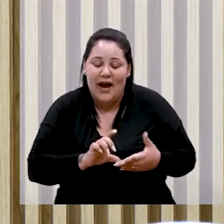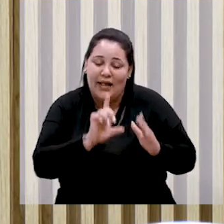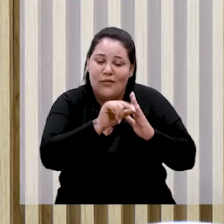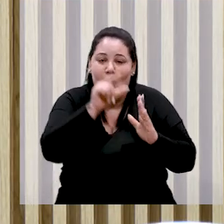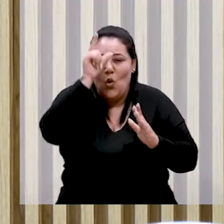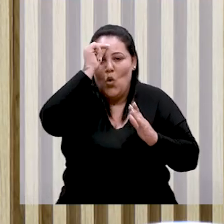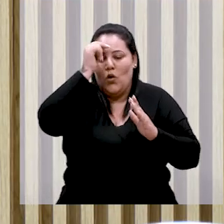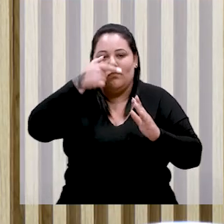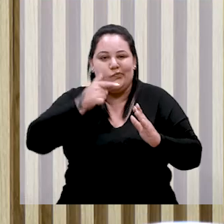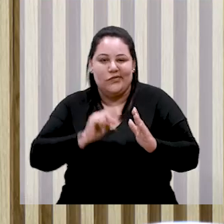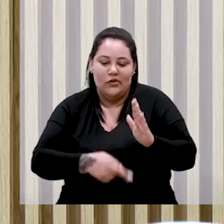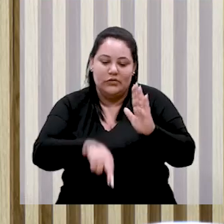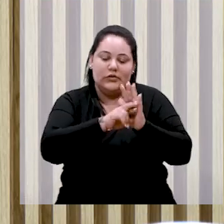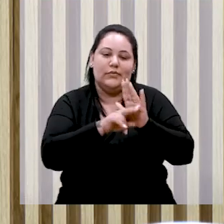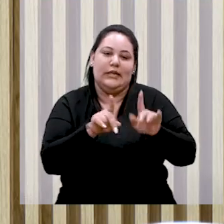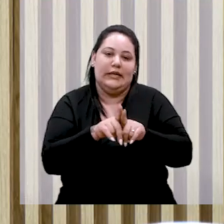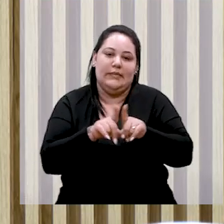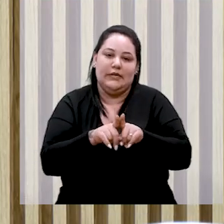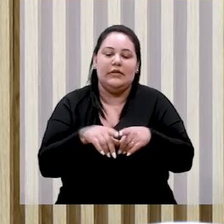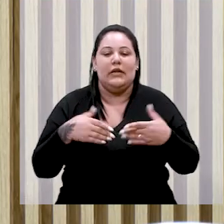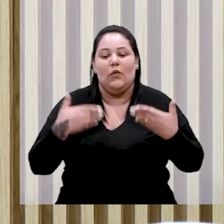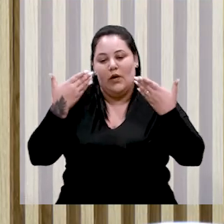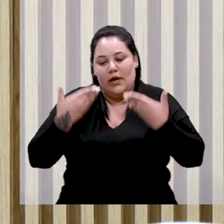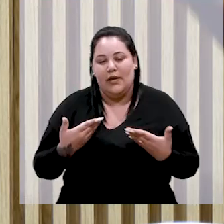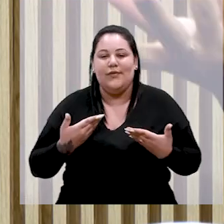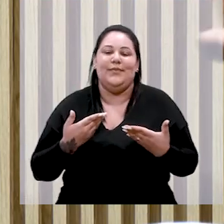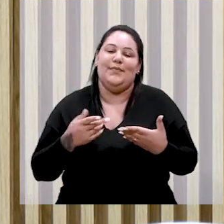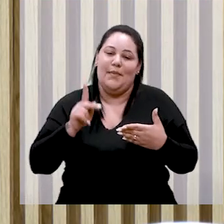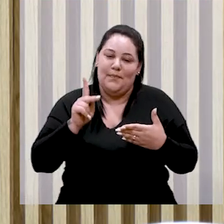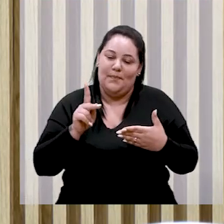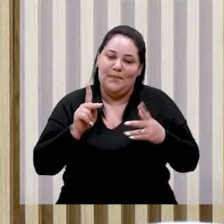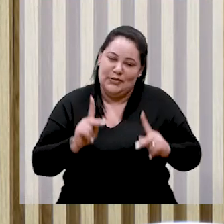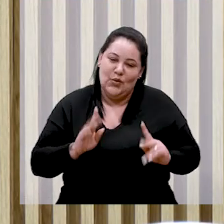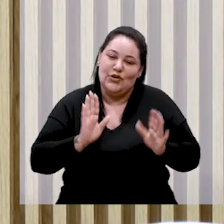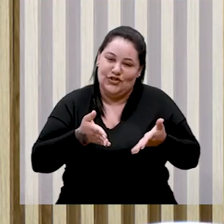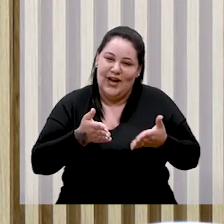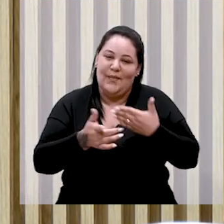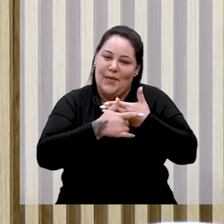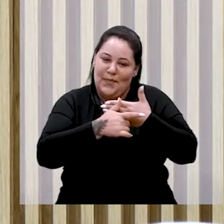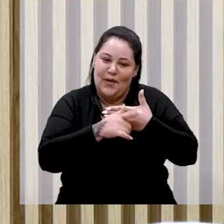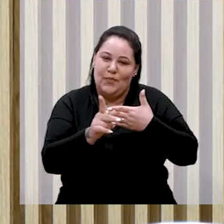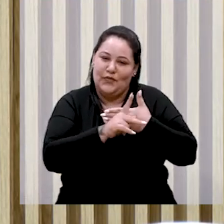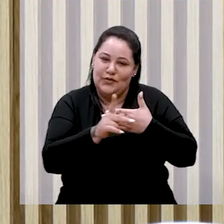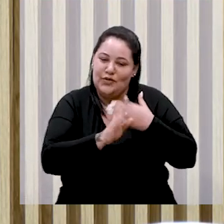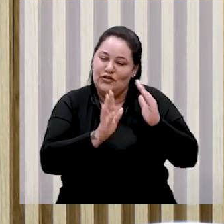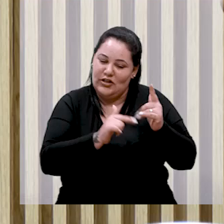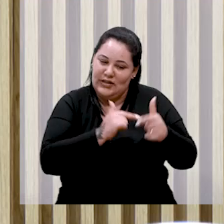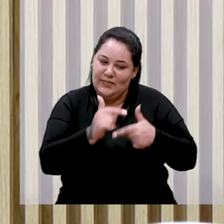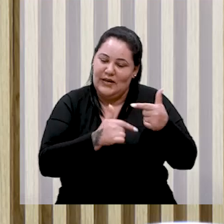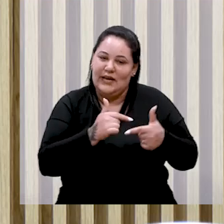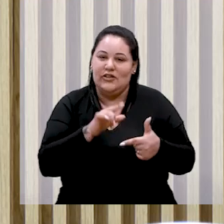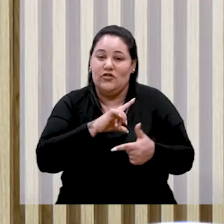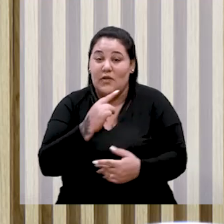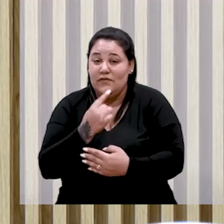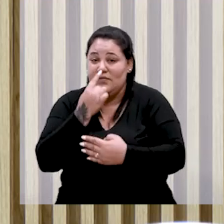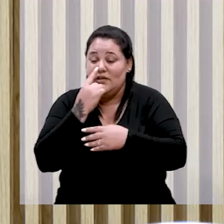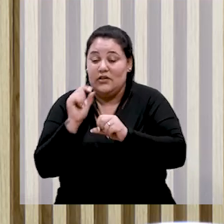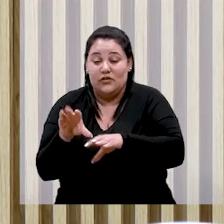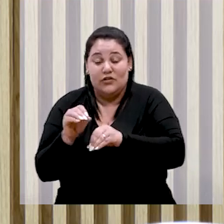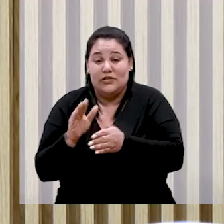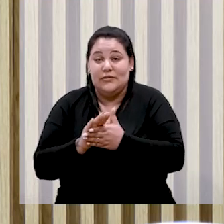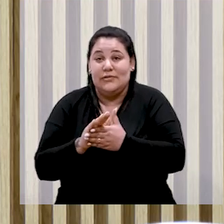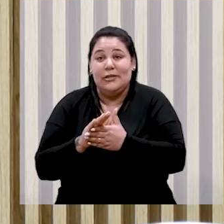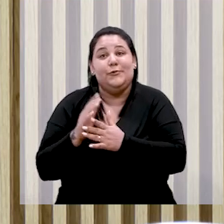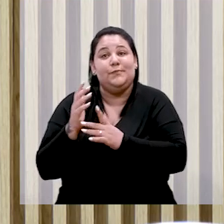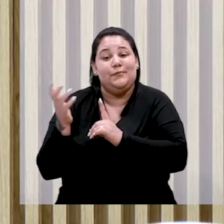poucos com o fôlego ele vai recuperando. Então, eu sou uma pessoa, né, por ter sido professora, por ter uma relação muito próxima também com a educação, ela